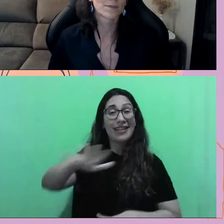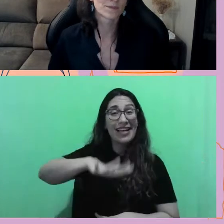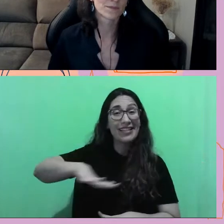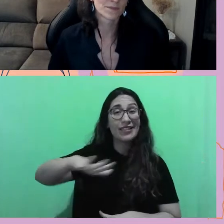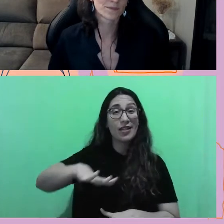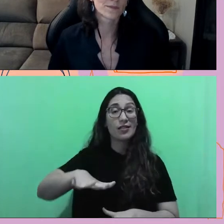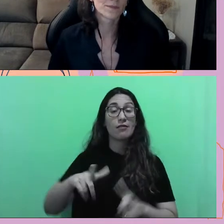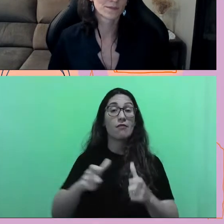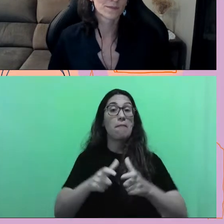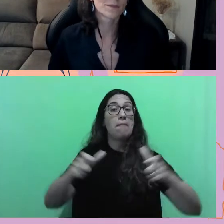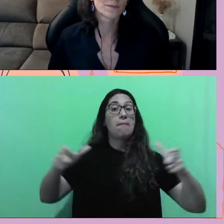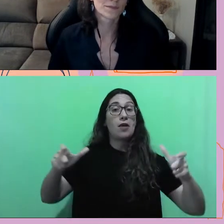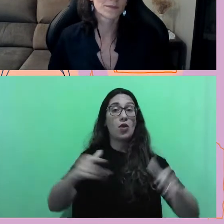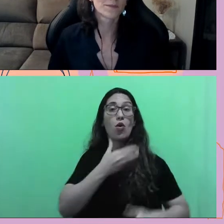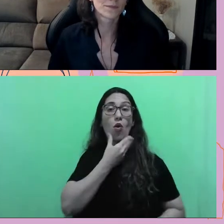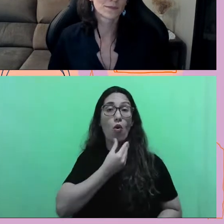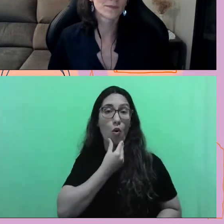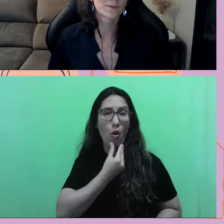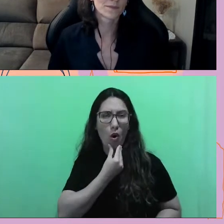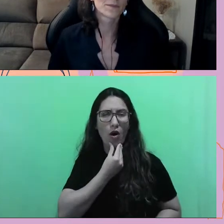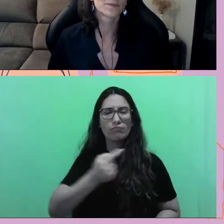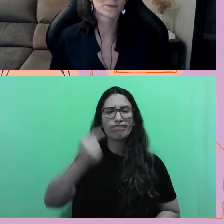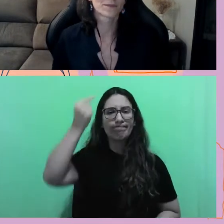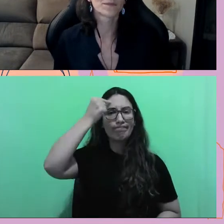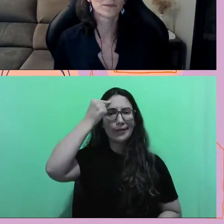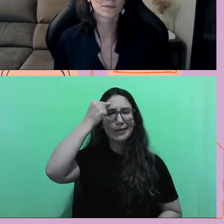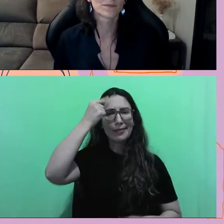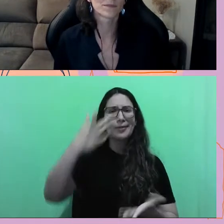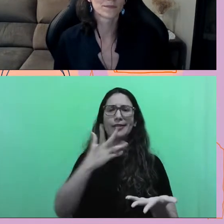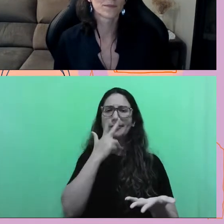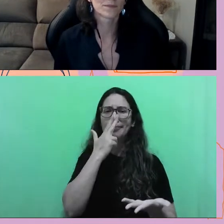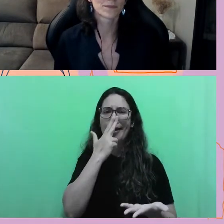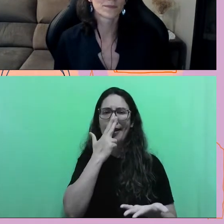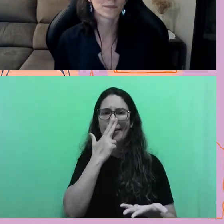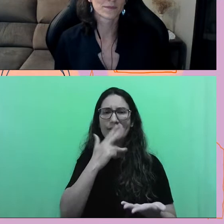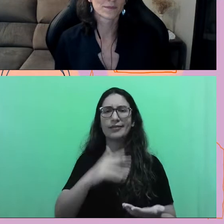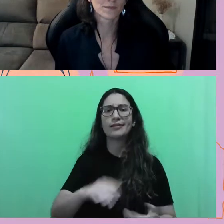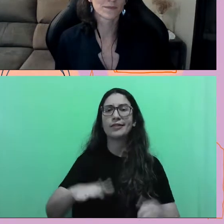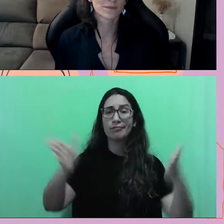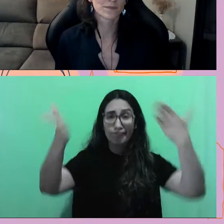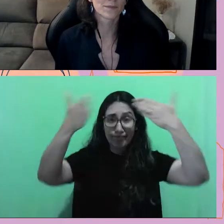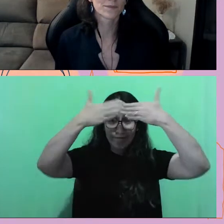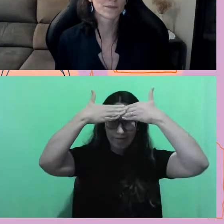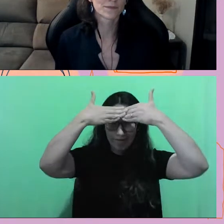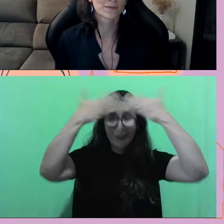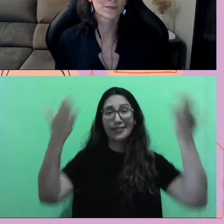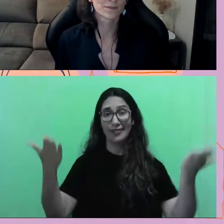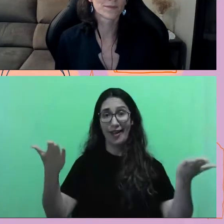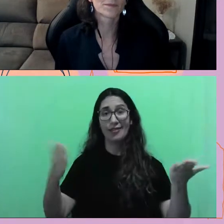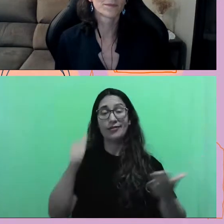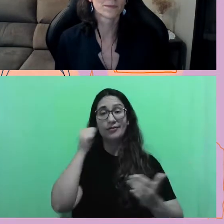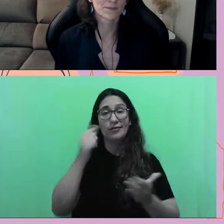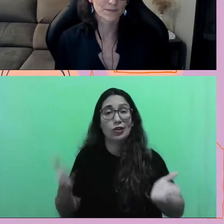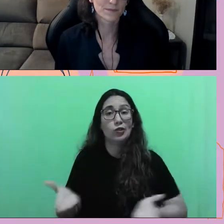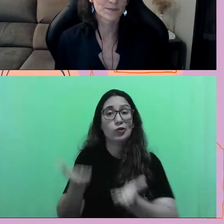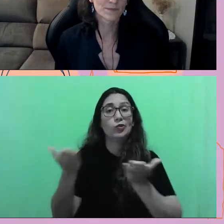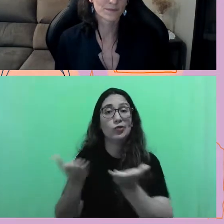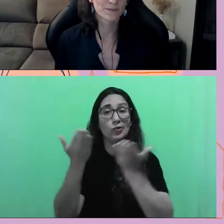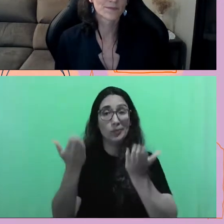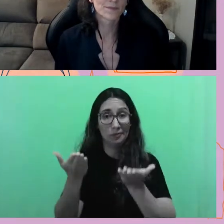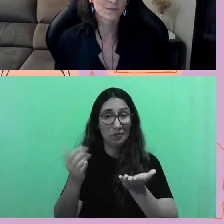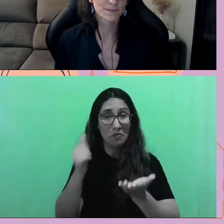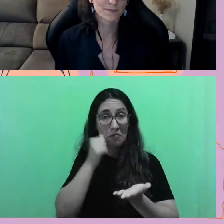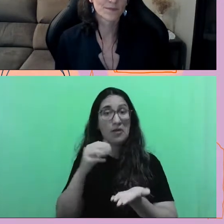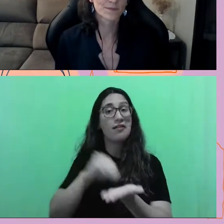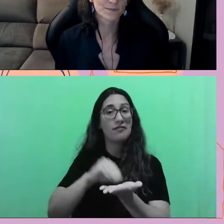por homens com um pensamento arcaico e que não permite que a mulher, né, cresça naquele ambiente. Porque capacidade a mulher tem,